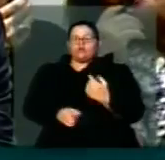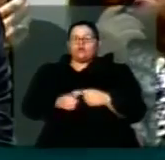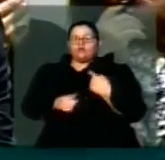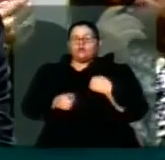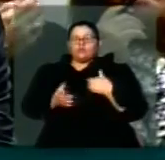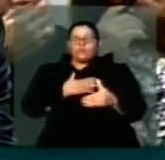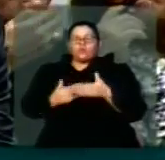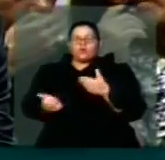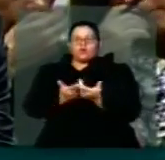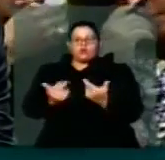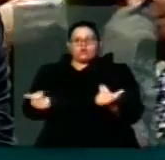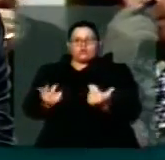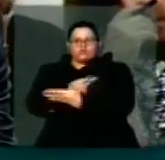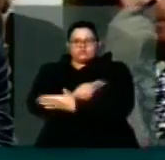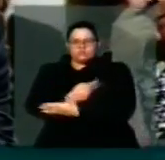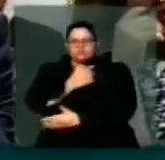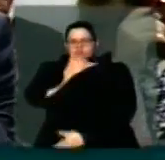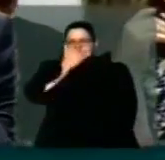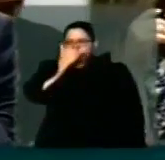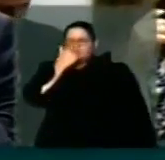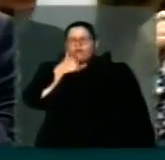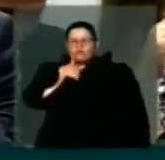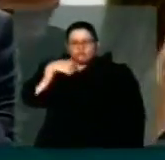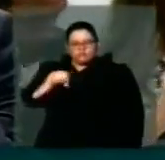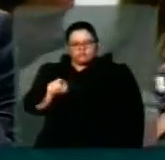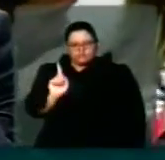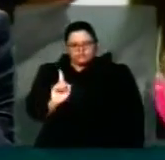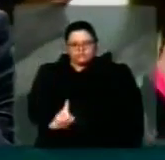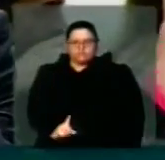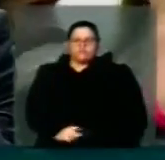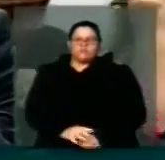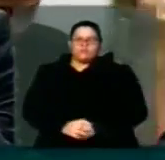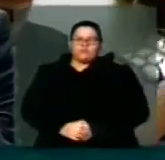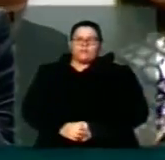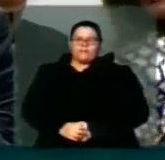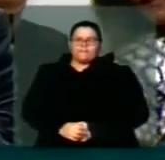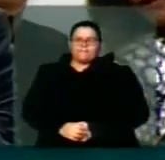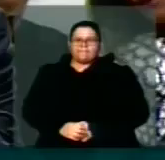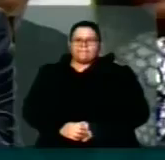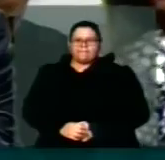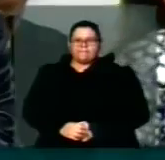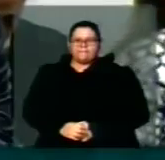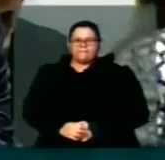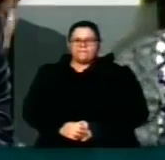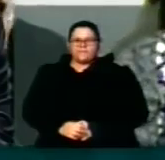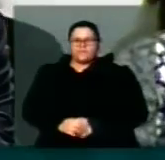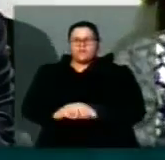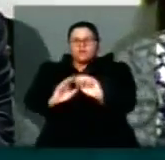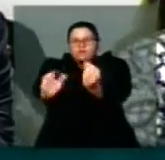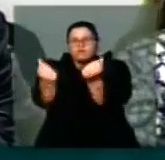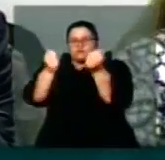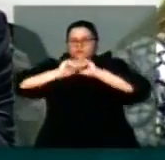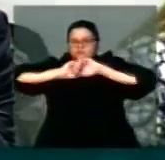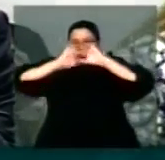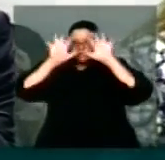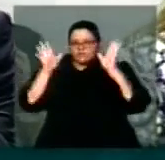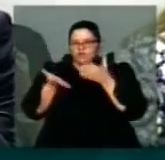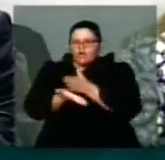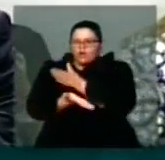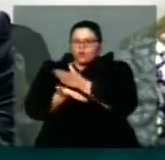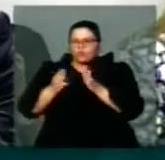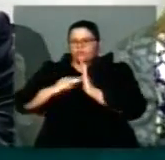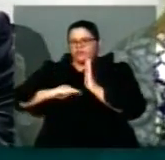qualquer fato. Gostaria de tentar estabelecer algumas metodologias. Eu quero me